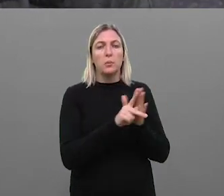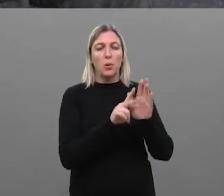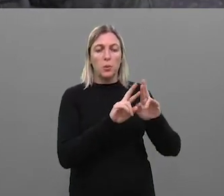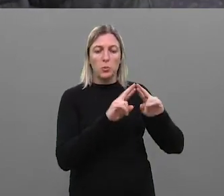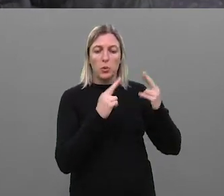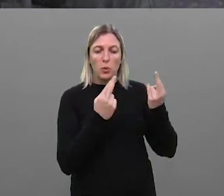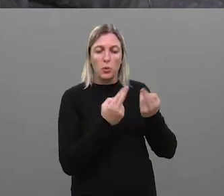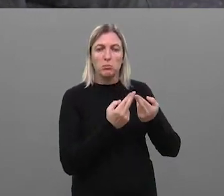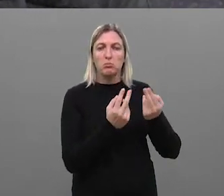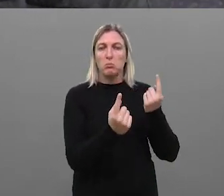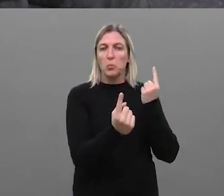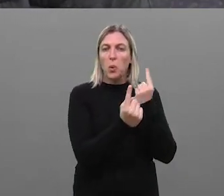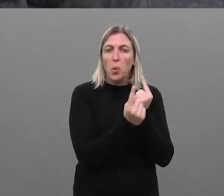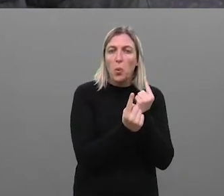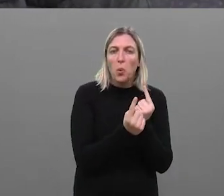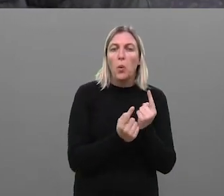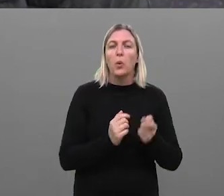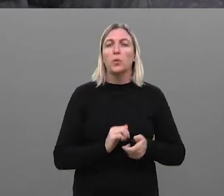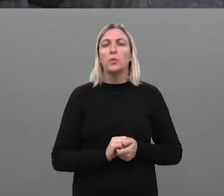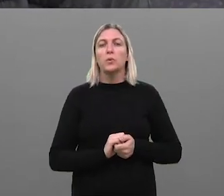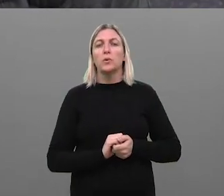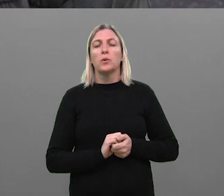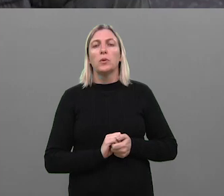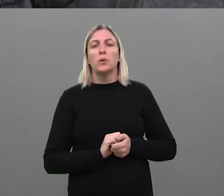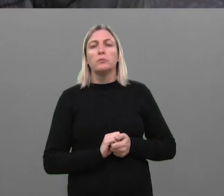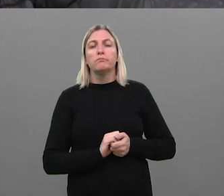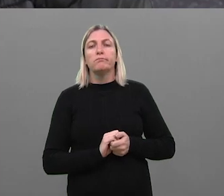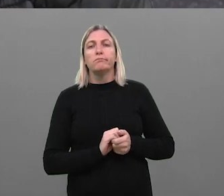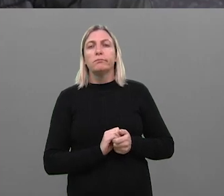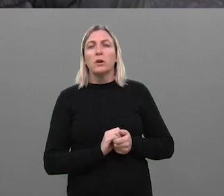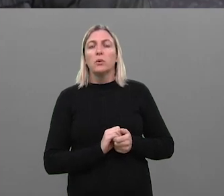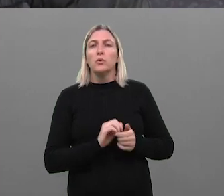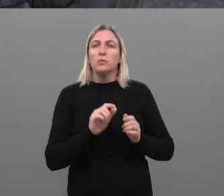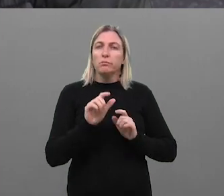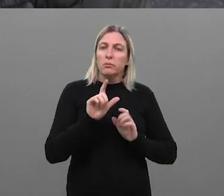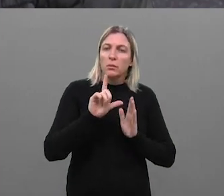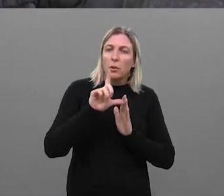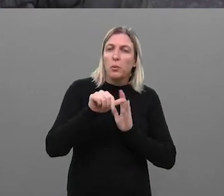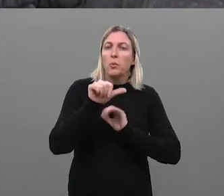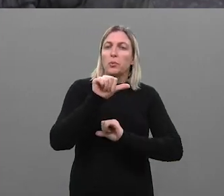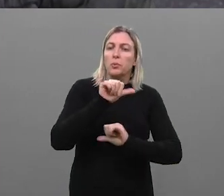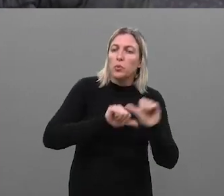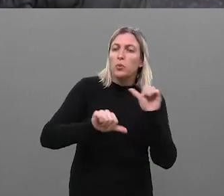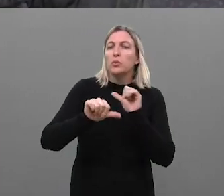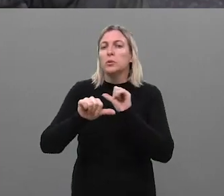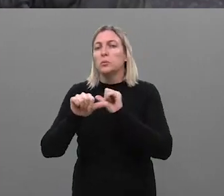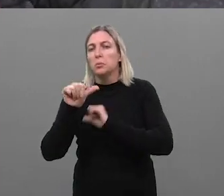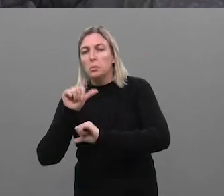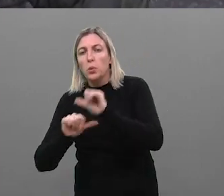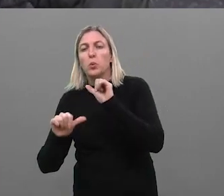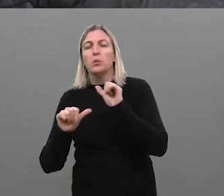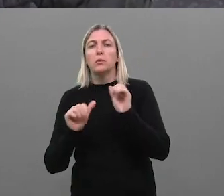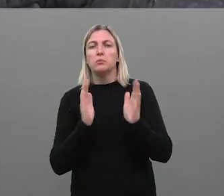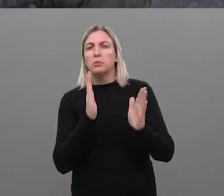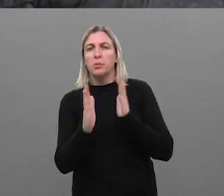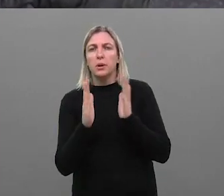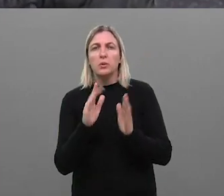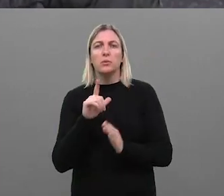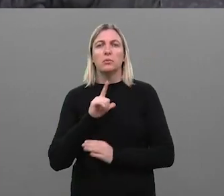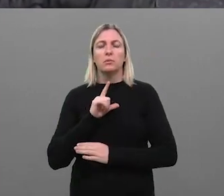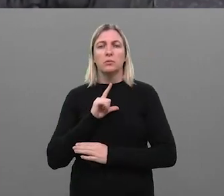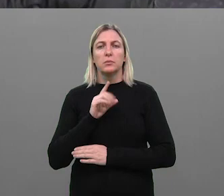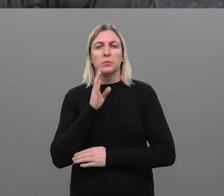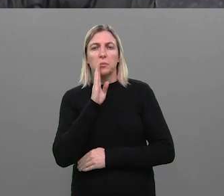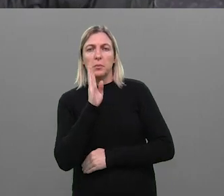Entre esses Imigrantes antes isso foi se transformando né então cada momento da história vamos ter um tipo algum bares